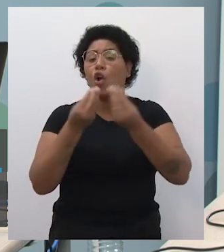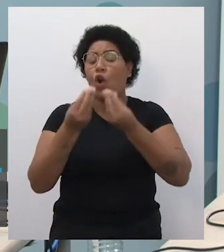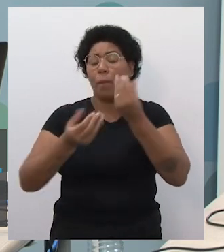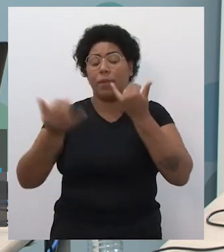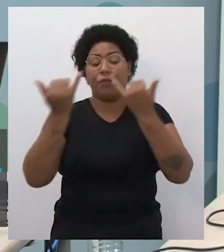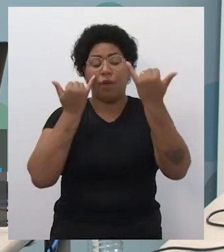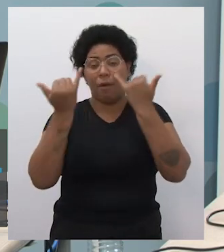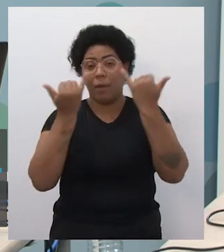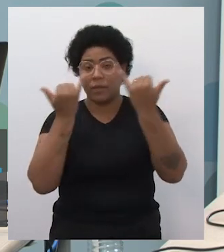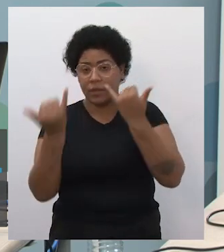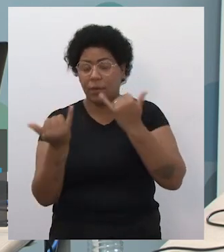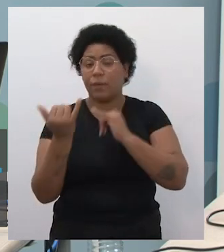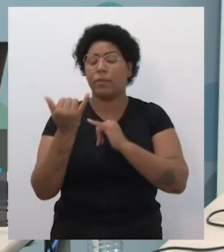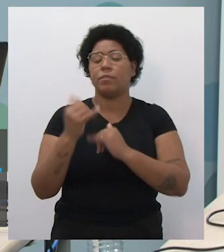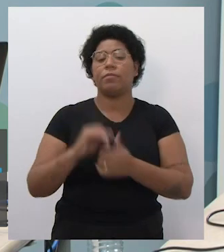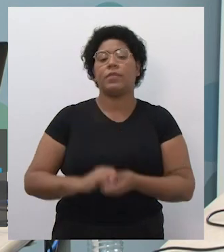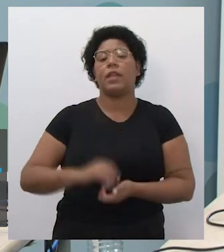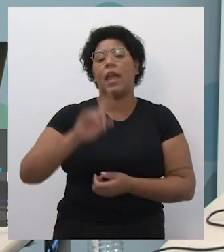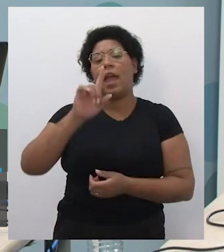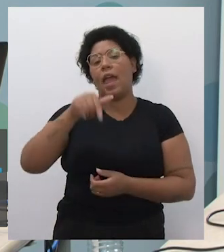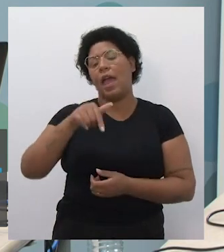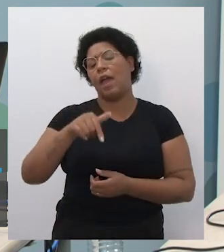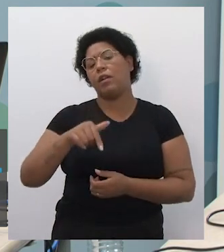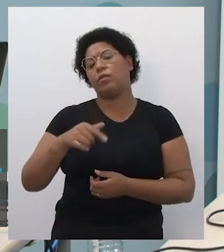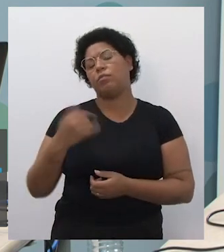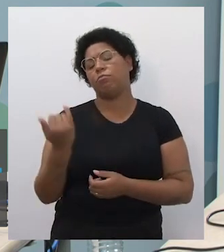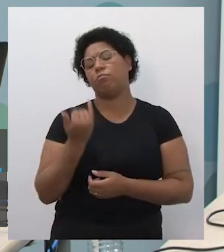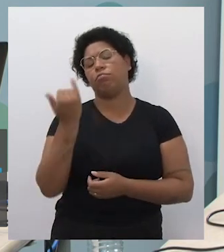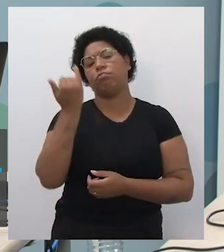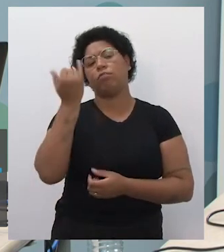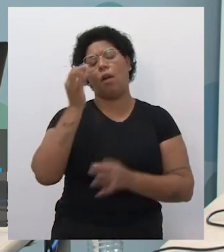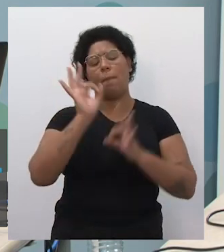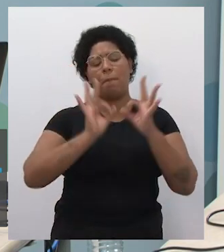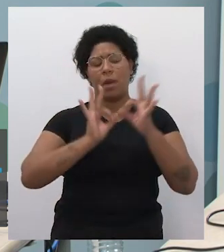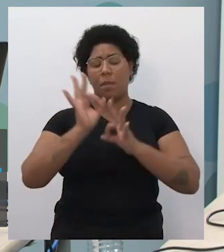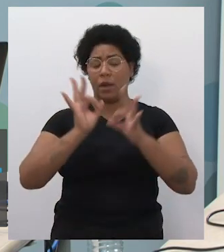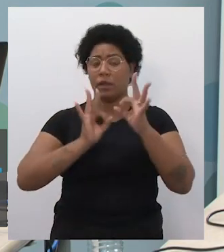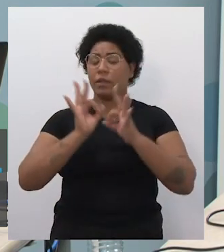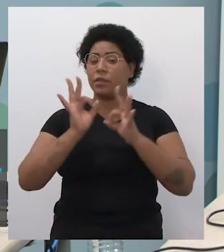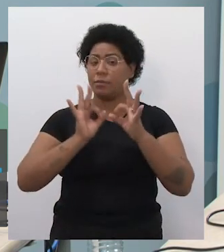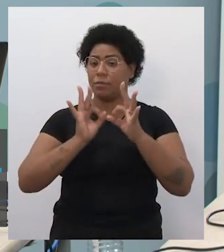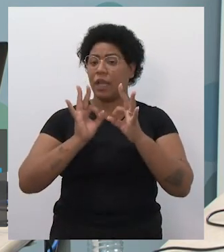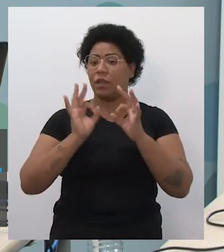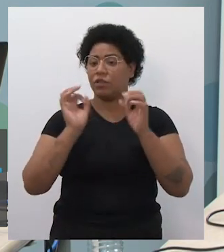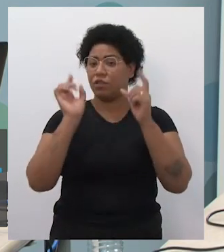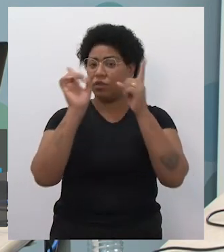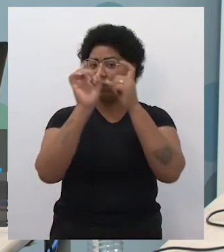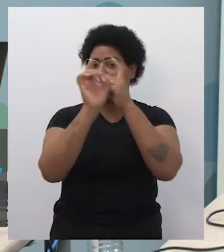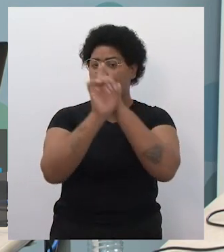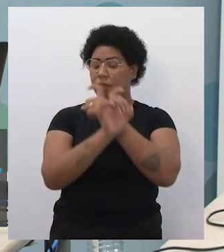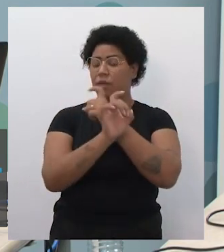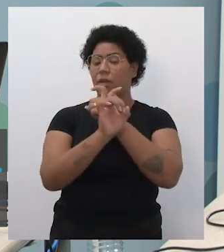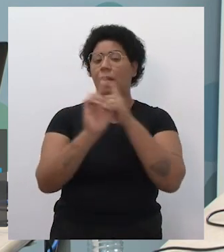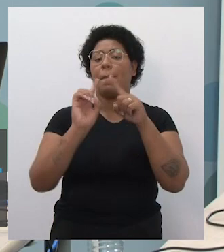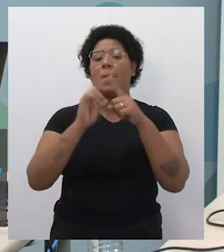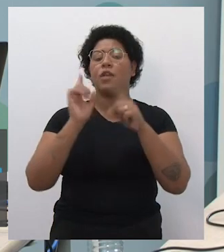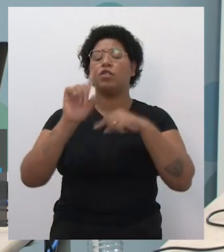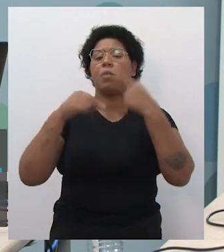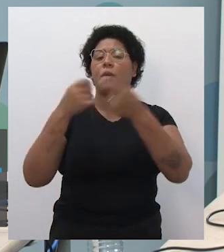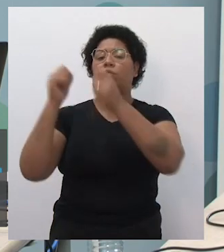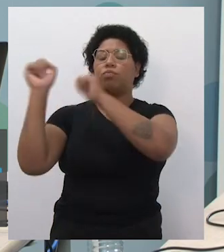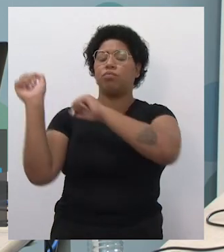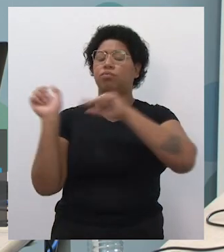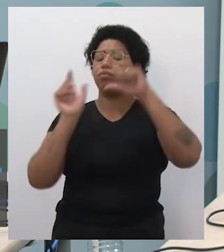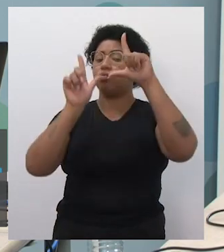tá certo? É um papel extremamente importante e que exige um preparo muito interessante. Então, gostaria do próximo slide aí para a